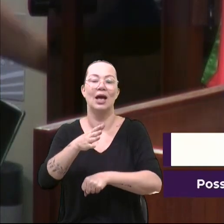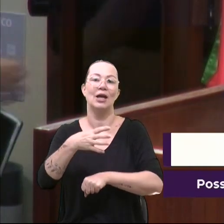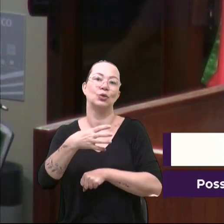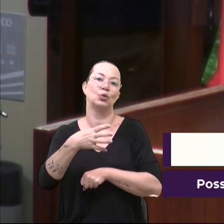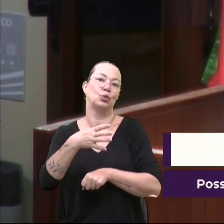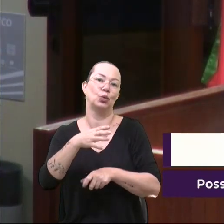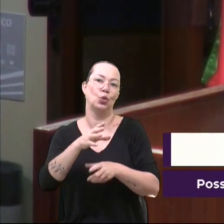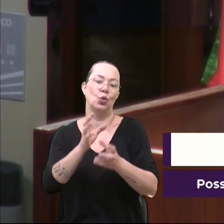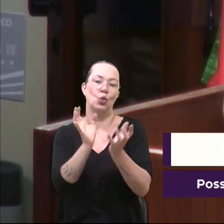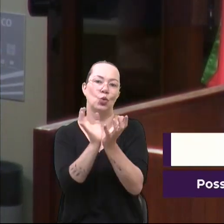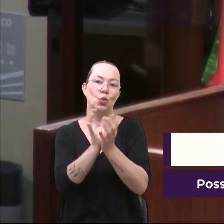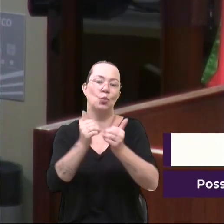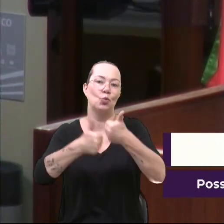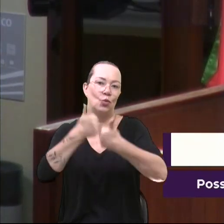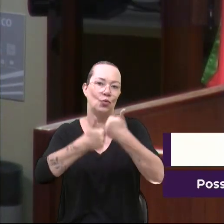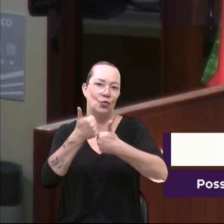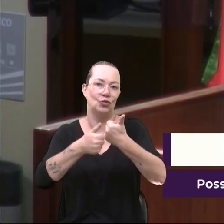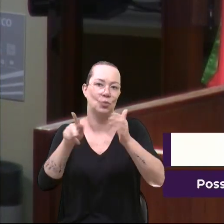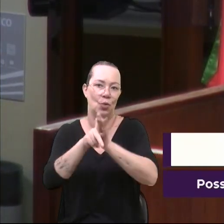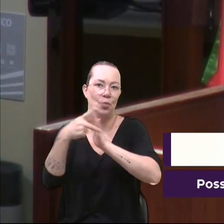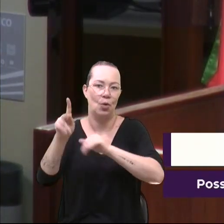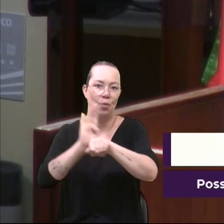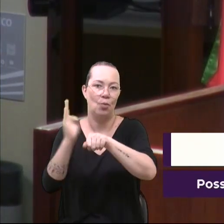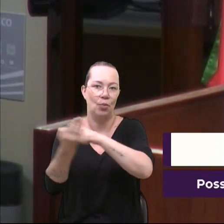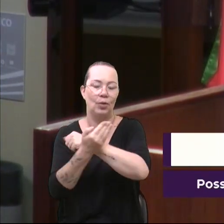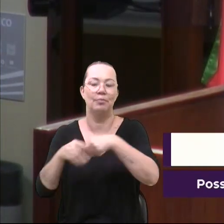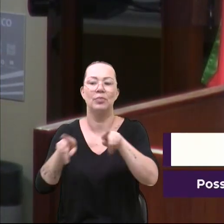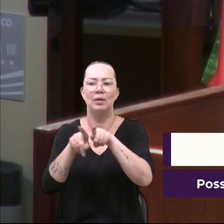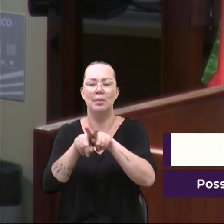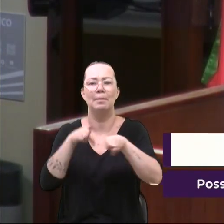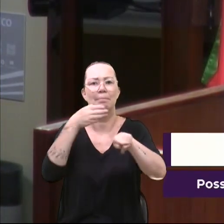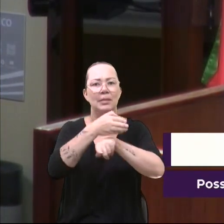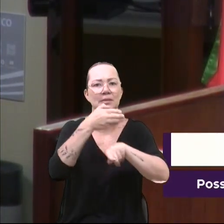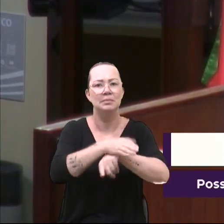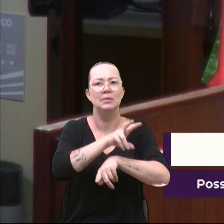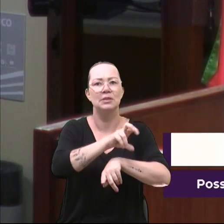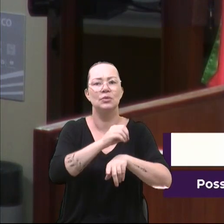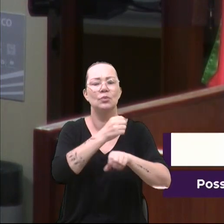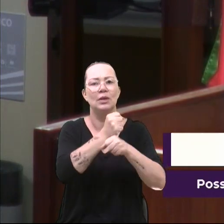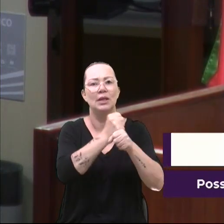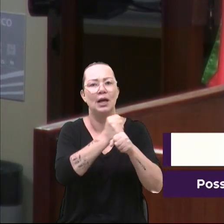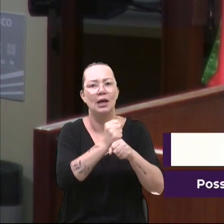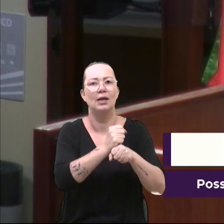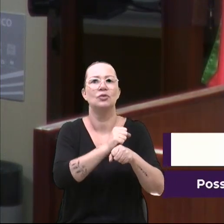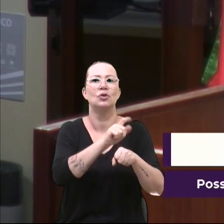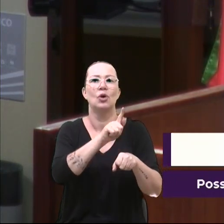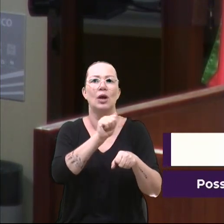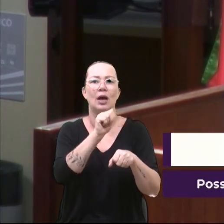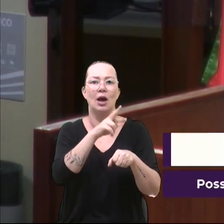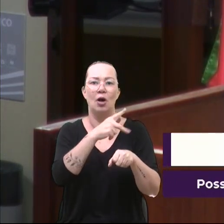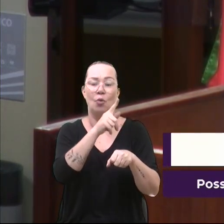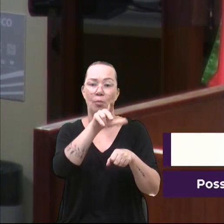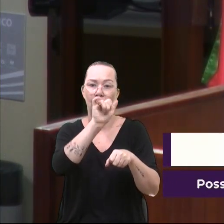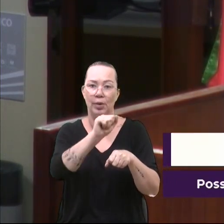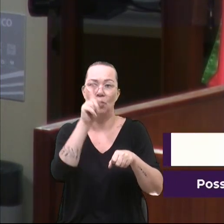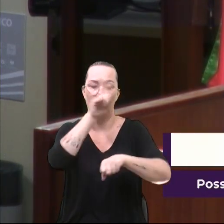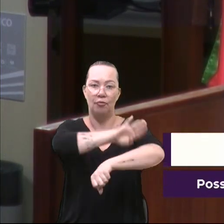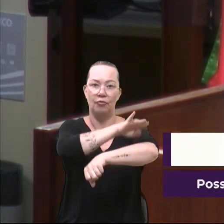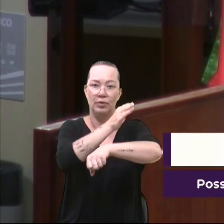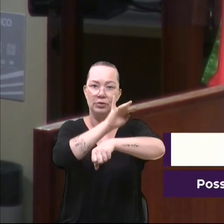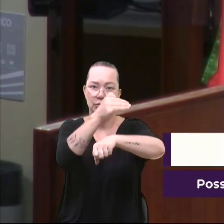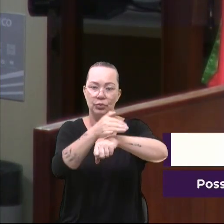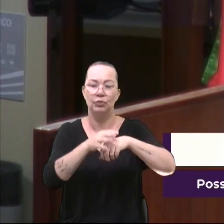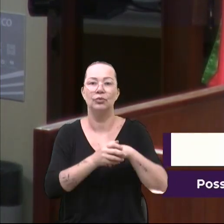Semana Farroupilha também estivemos com galpão lá na Festa da Uva. Estivemos no Hospital Geral, na SIC,